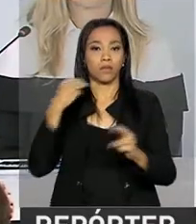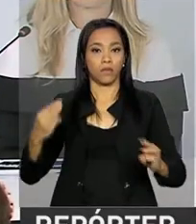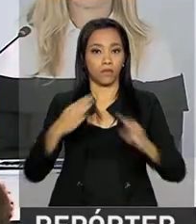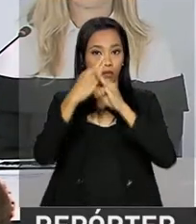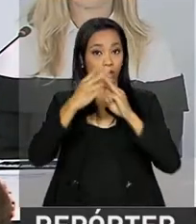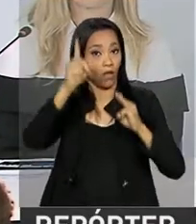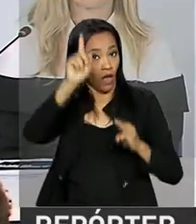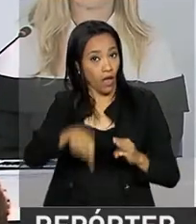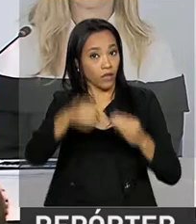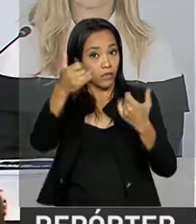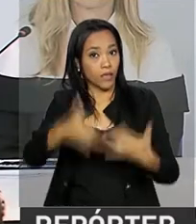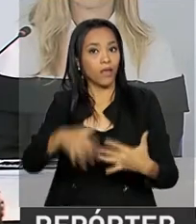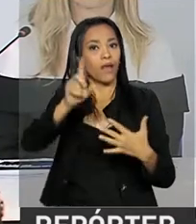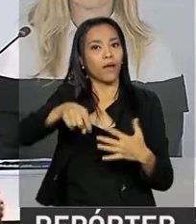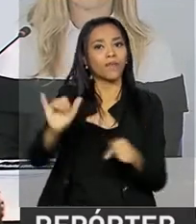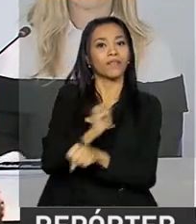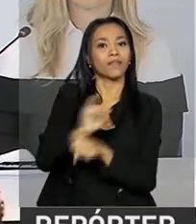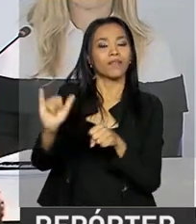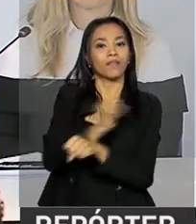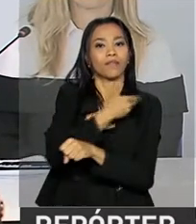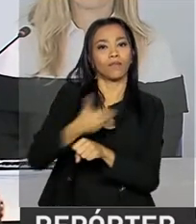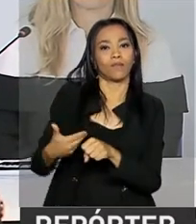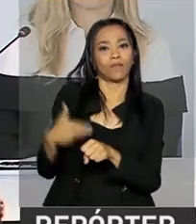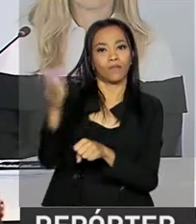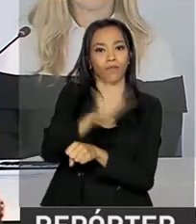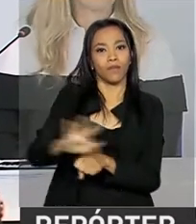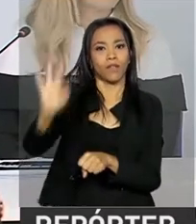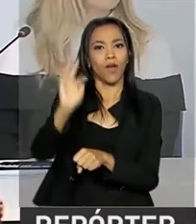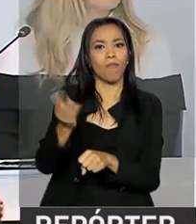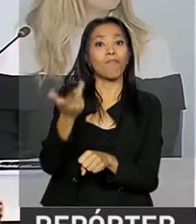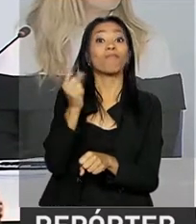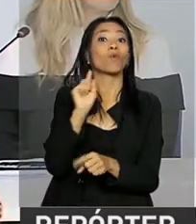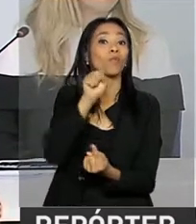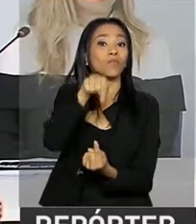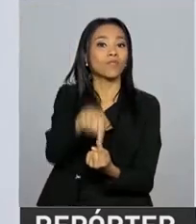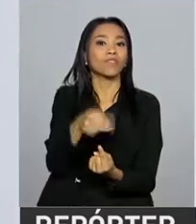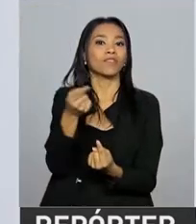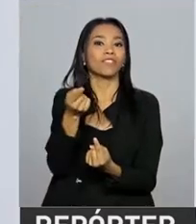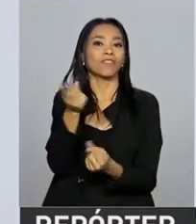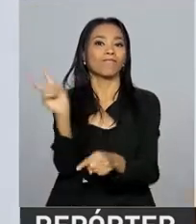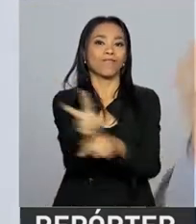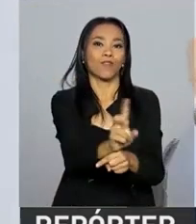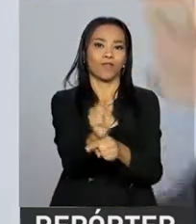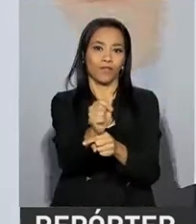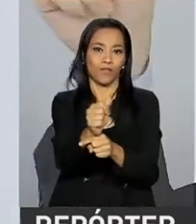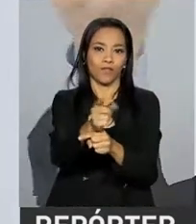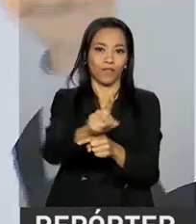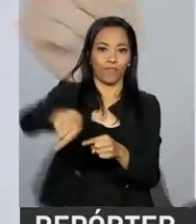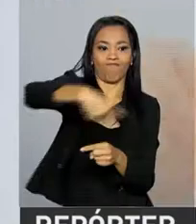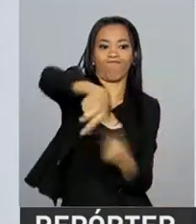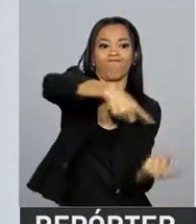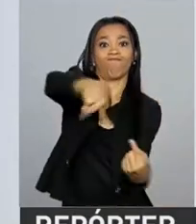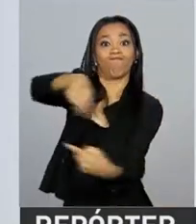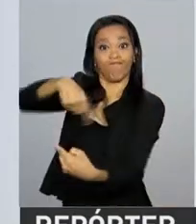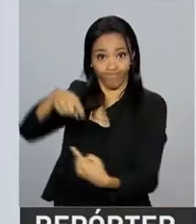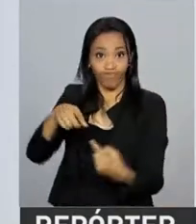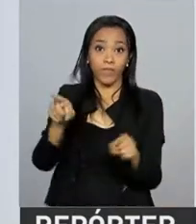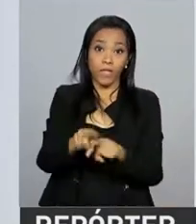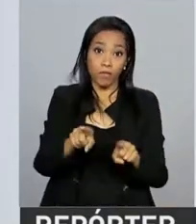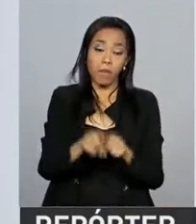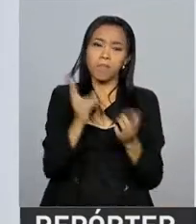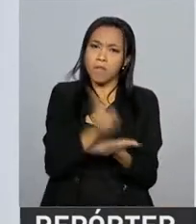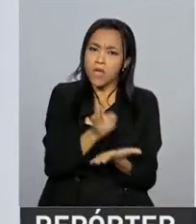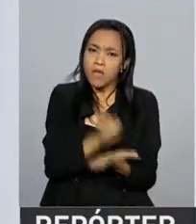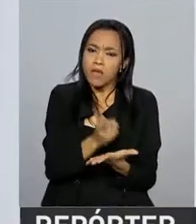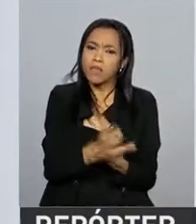mais uma alternativa do governo federal para incrementar o crédito e garante que mesmo com a liberação das